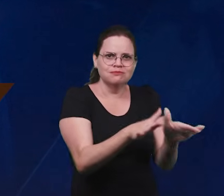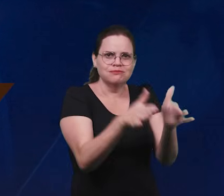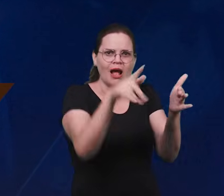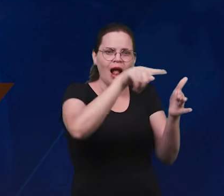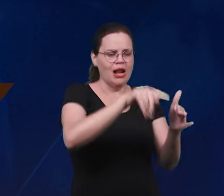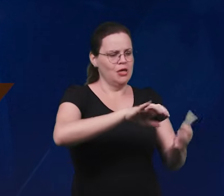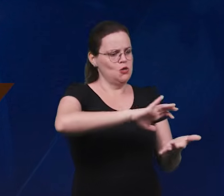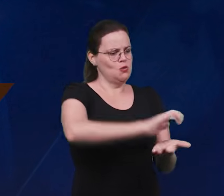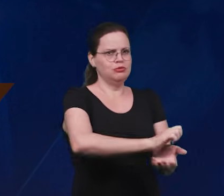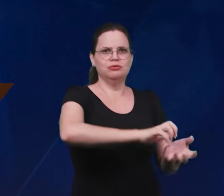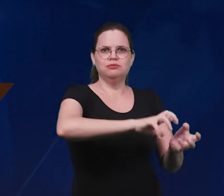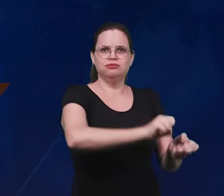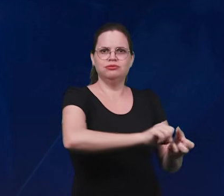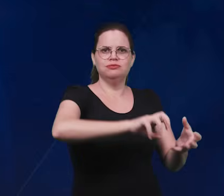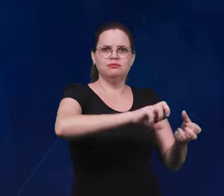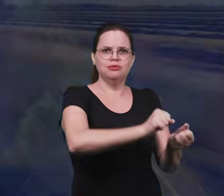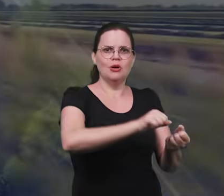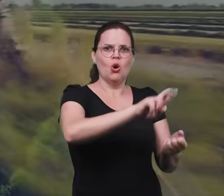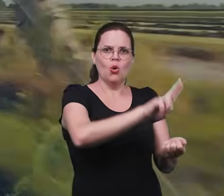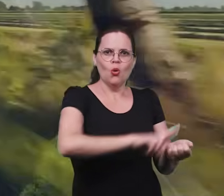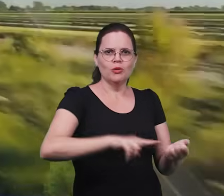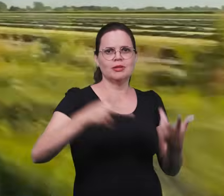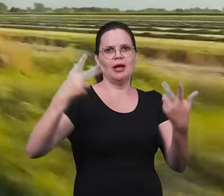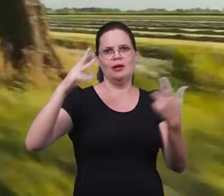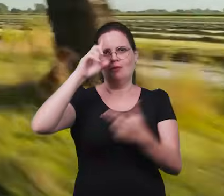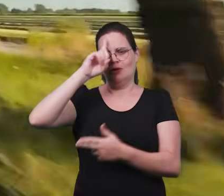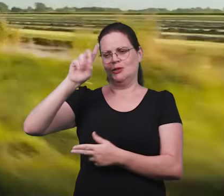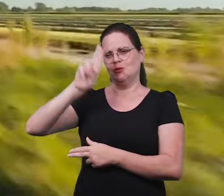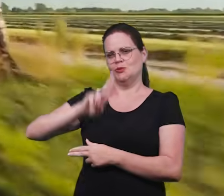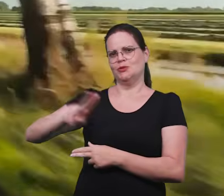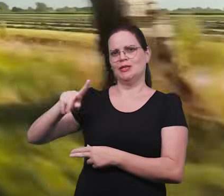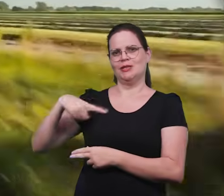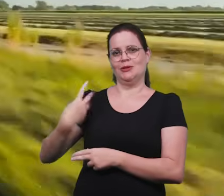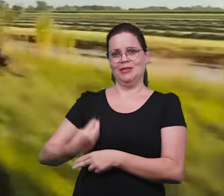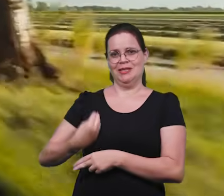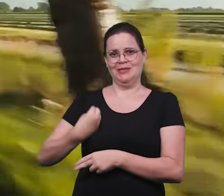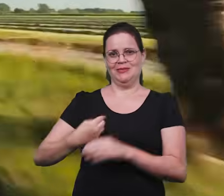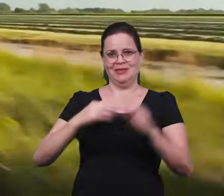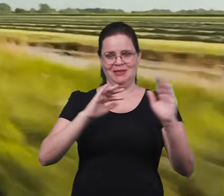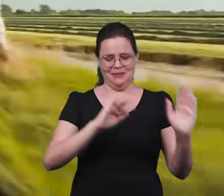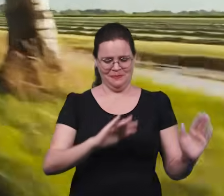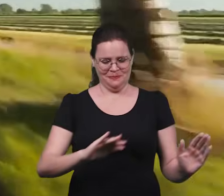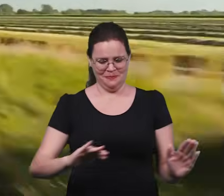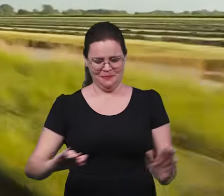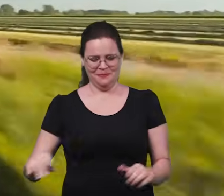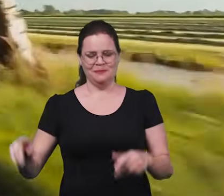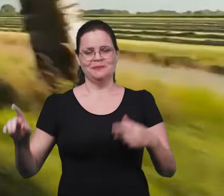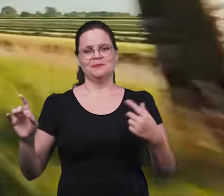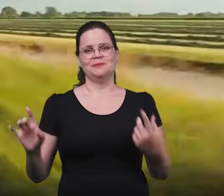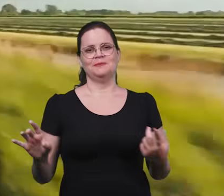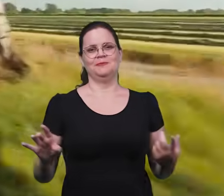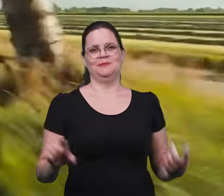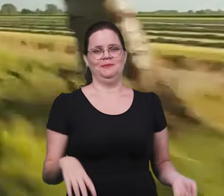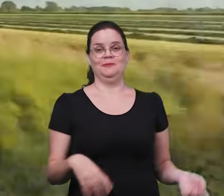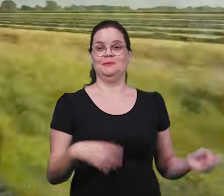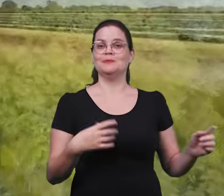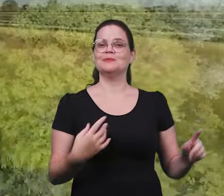sendo trabalhado nas mãos do oleiro. As tuas